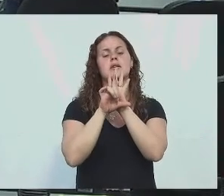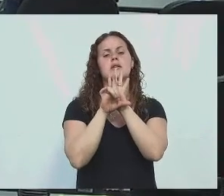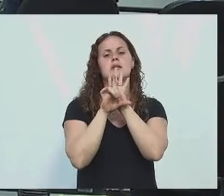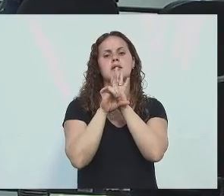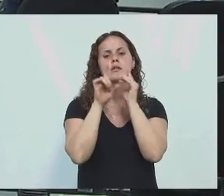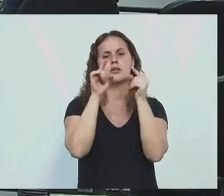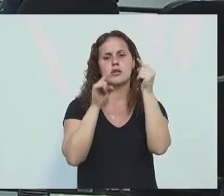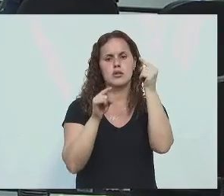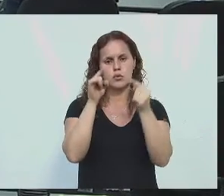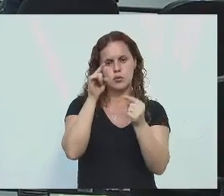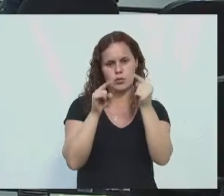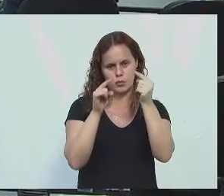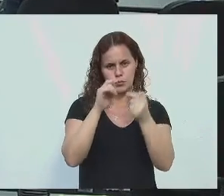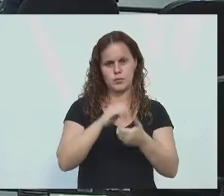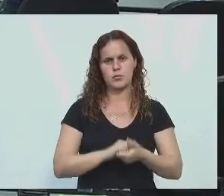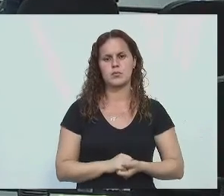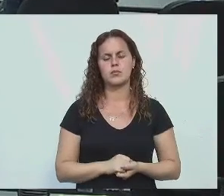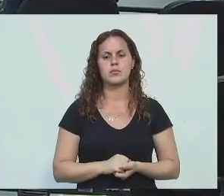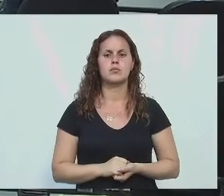em discussão.